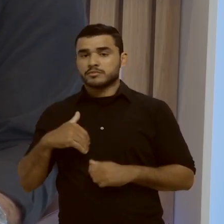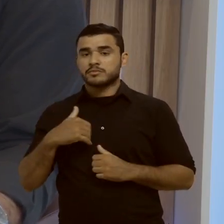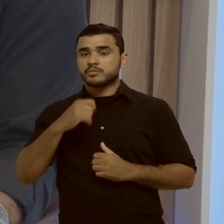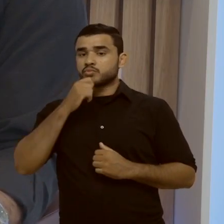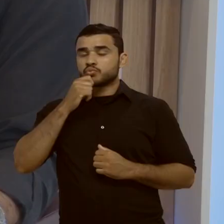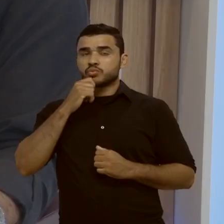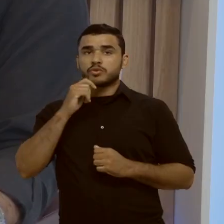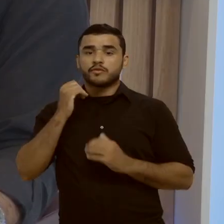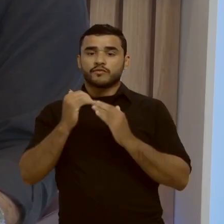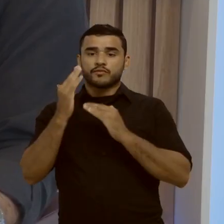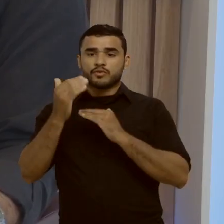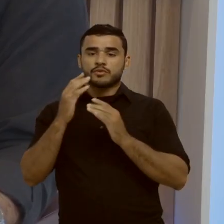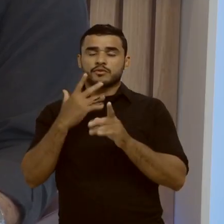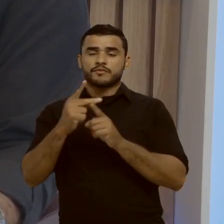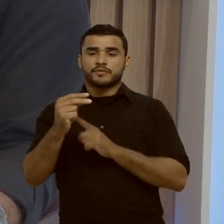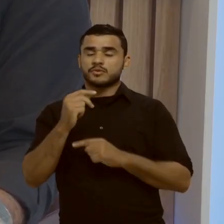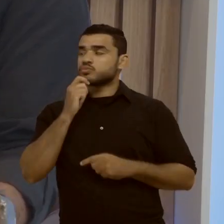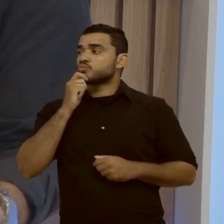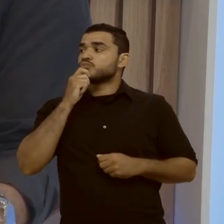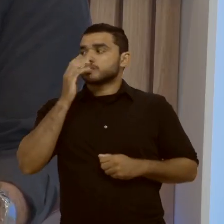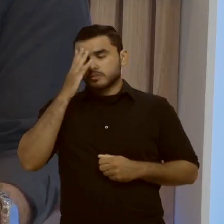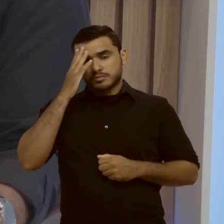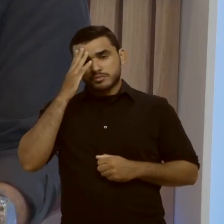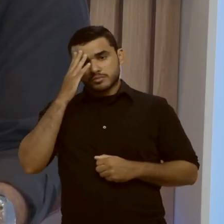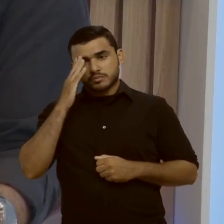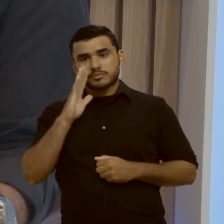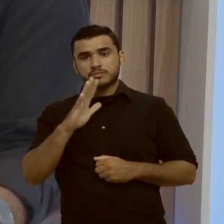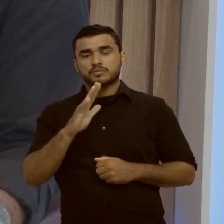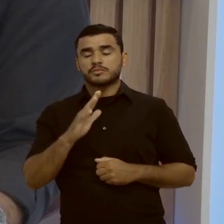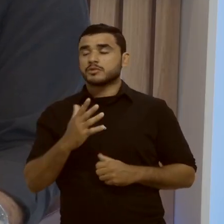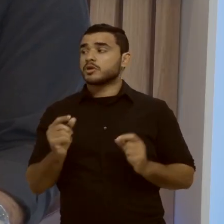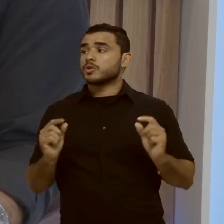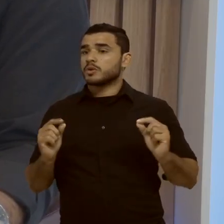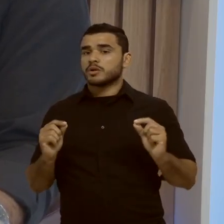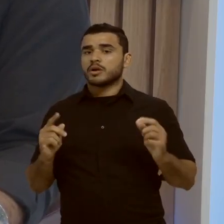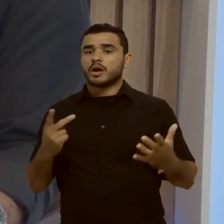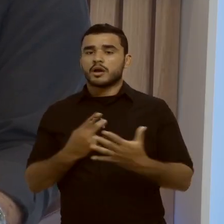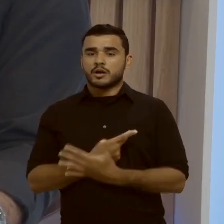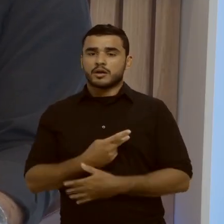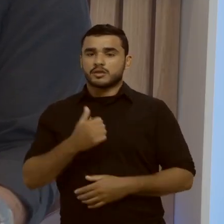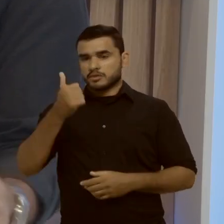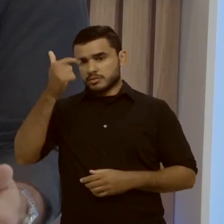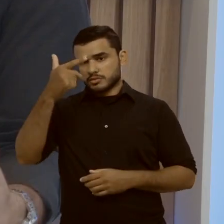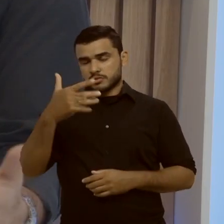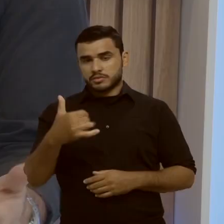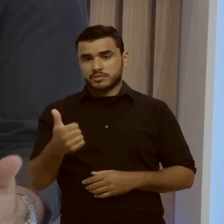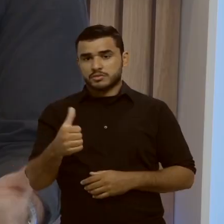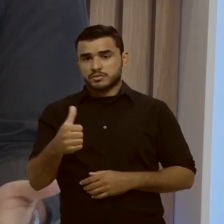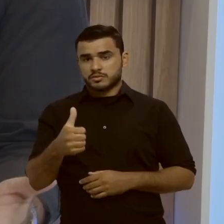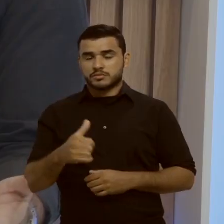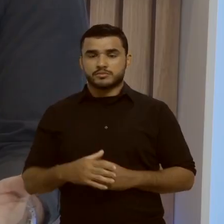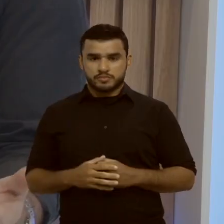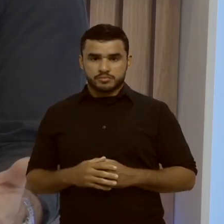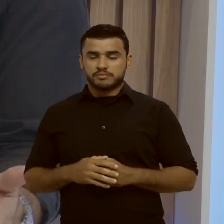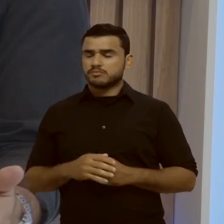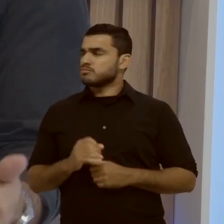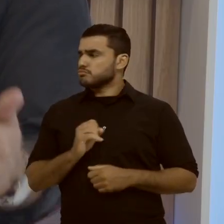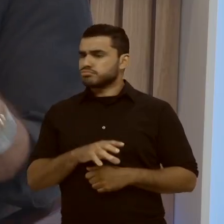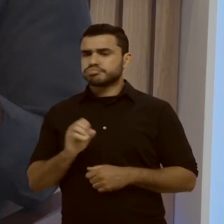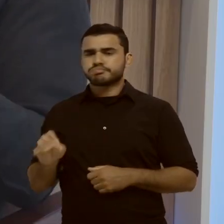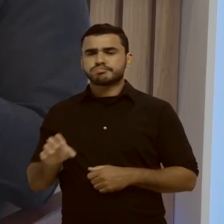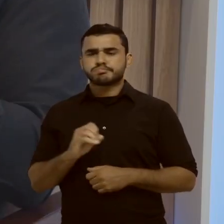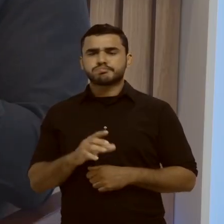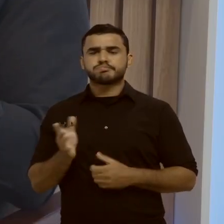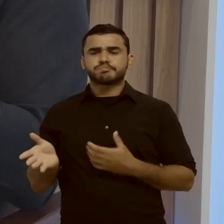fora de casa nesta competição e ocupa, nesse momento, a 11ª colocação. Até conseguiu jogar,